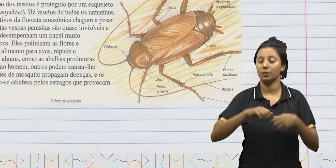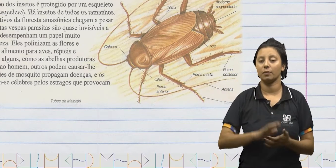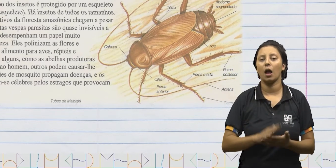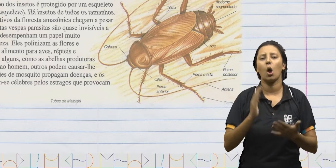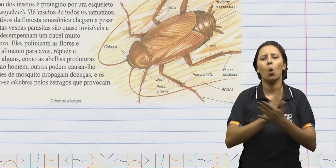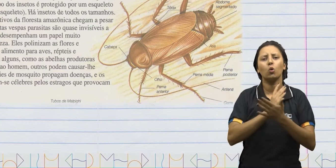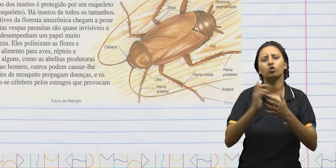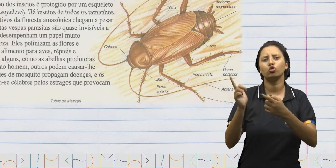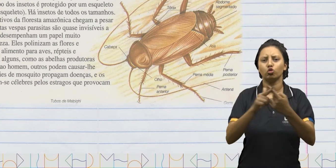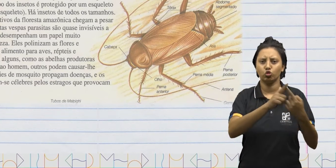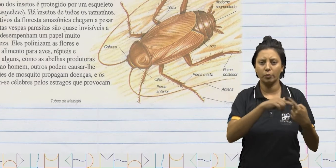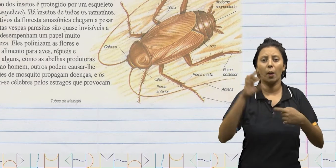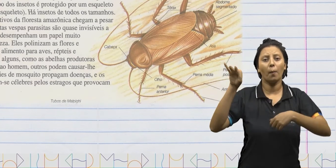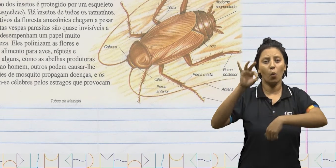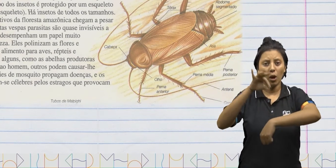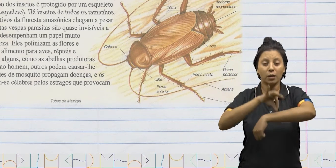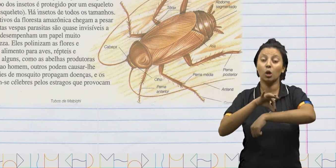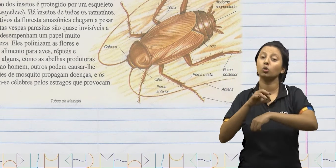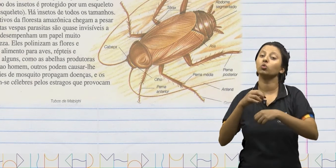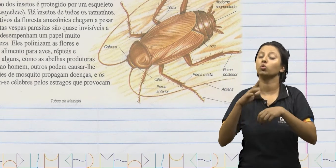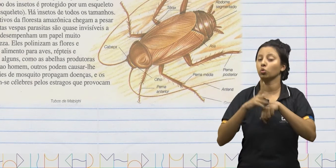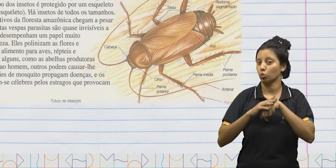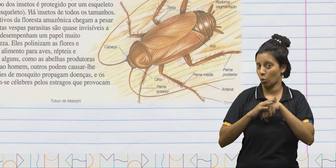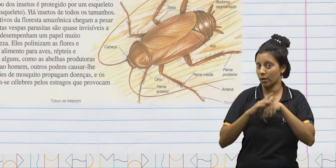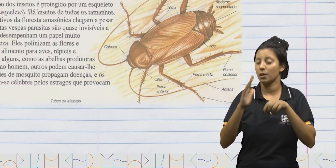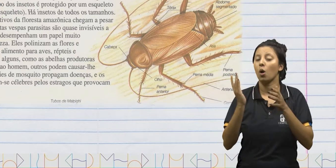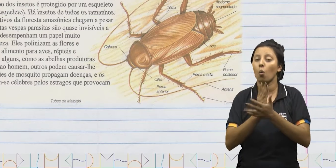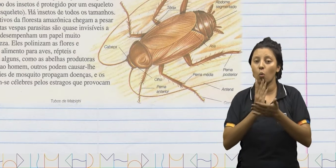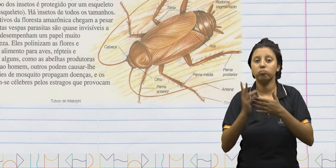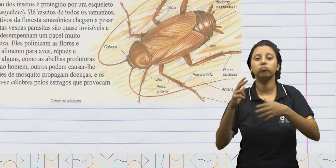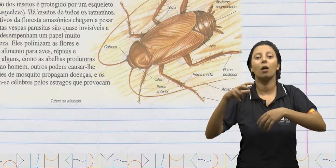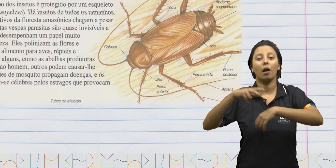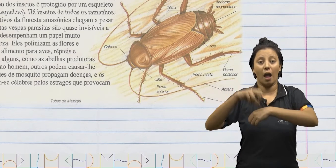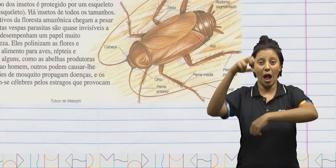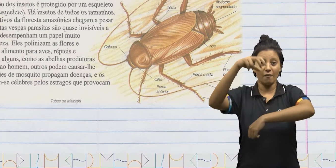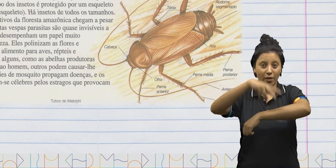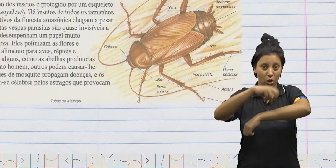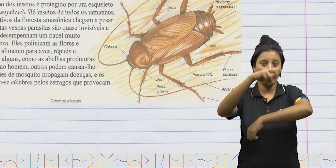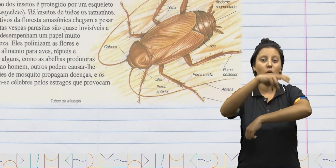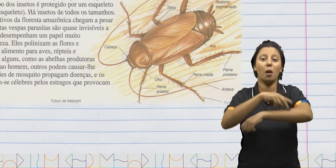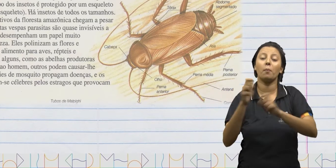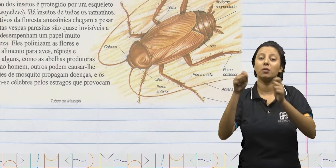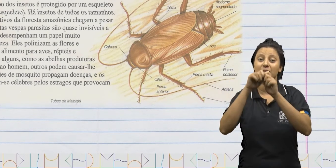de mosquito propagam doenças e os gafanhotos